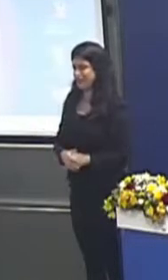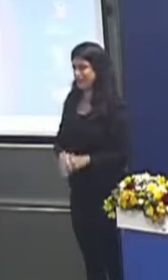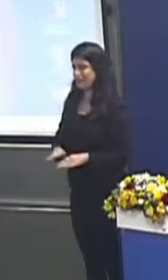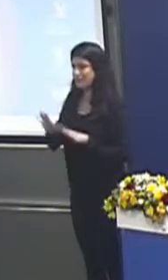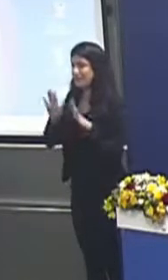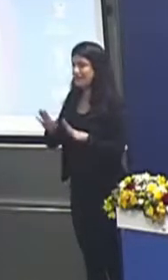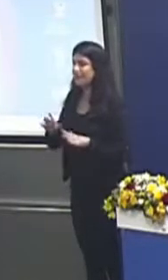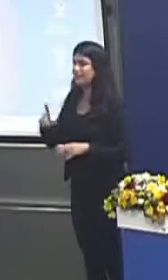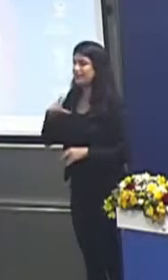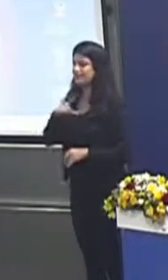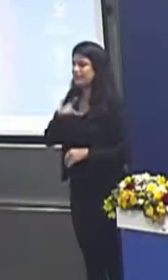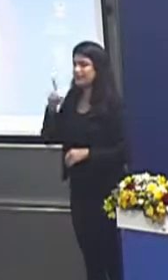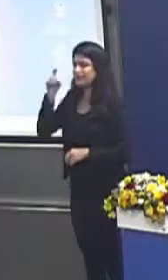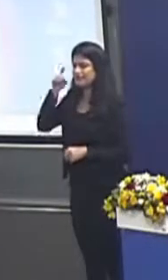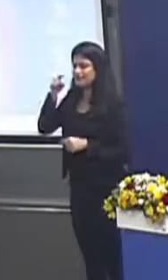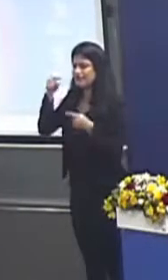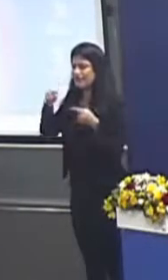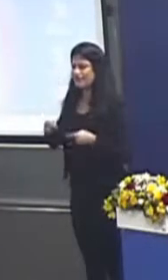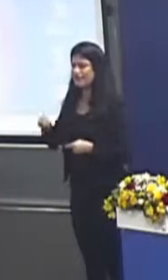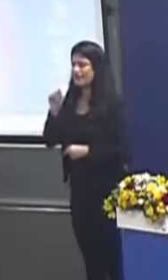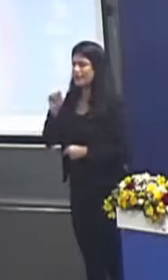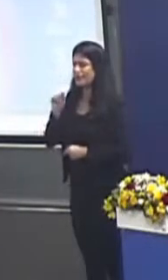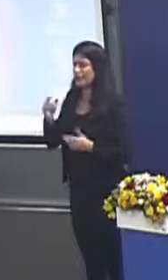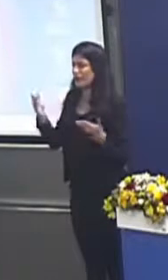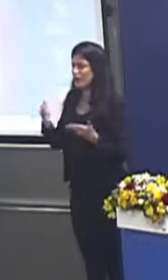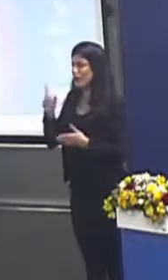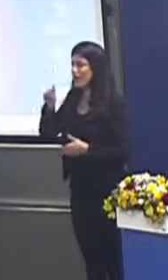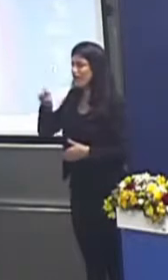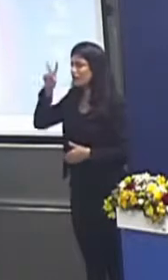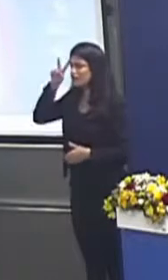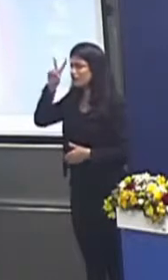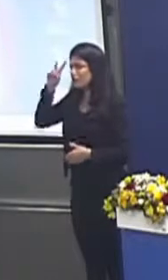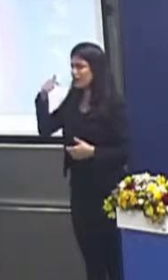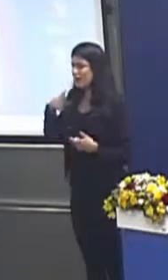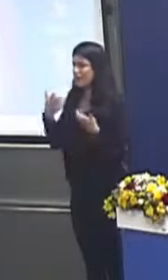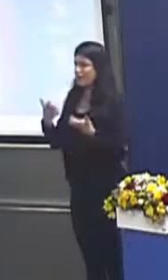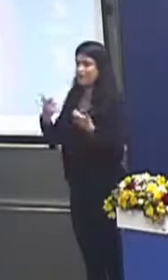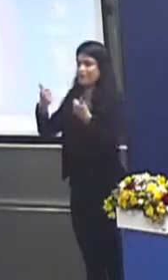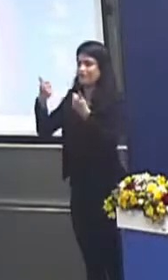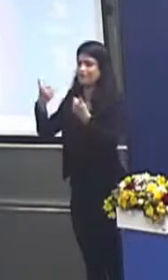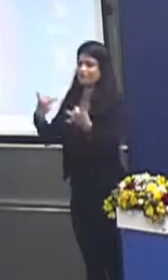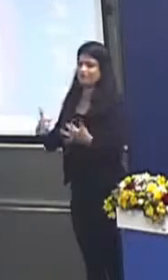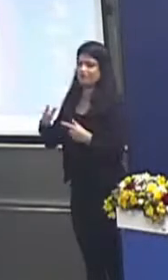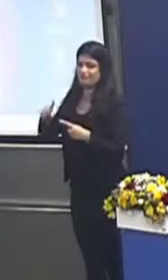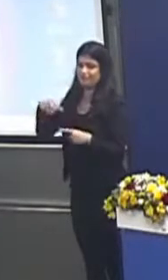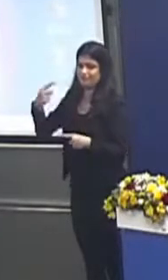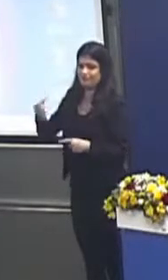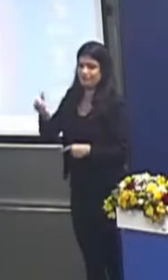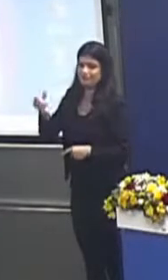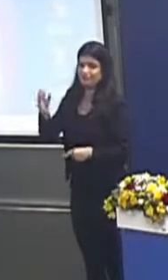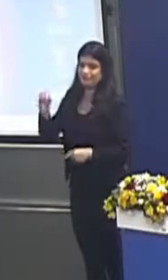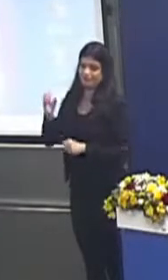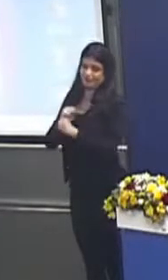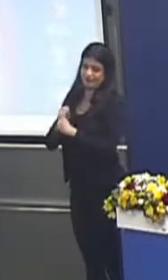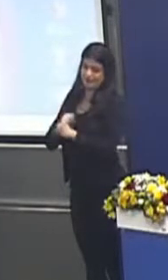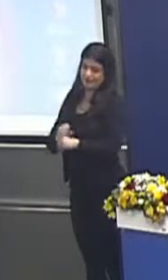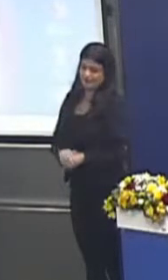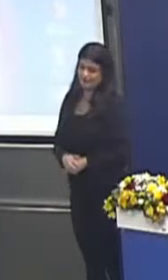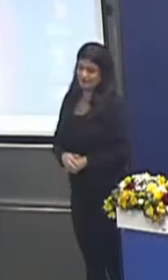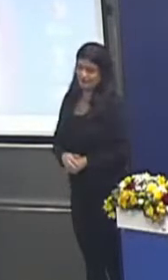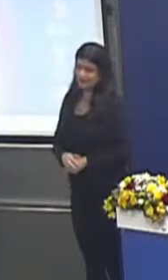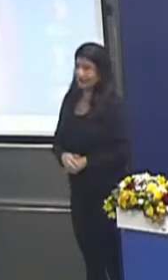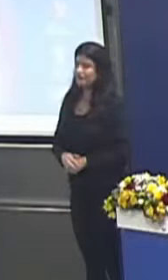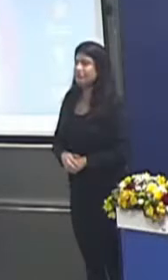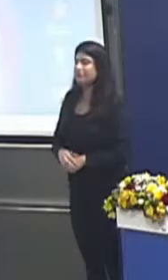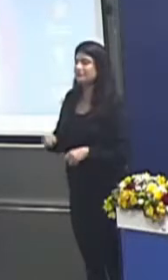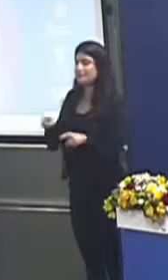tem uma coisa que nos desafia agora para dizer que história nós queremos contar para os próximos 60 anos. Eu